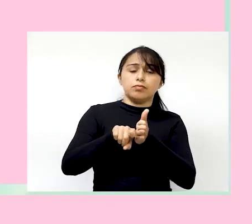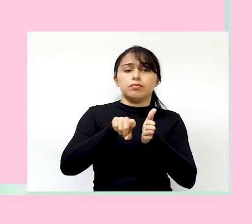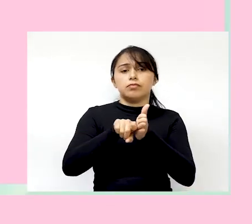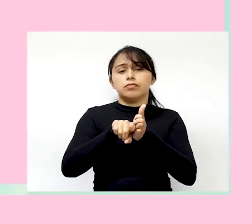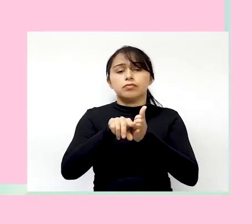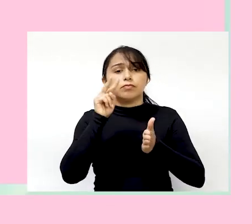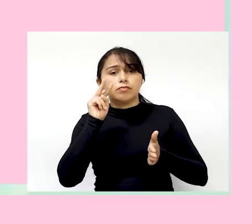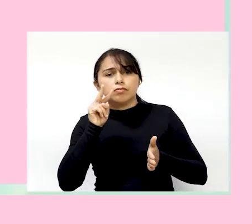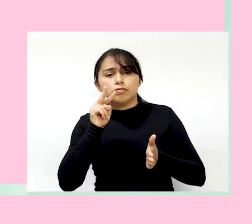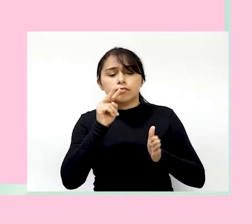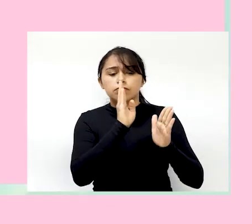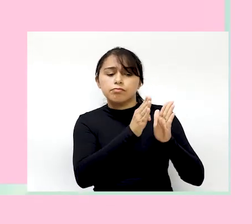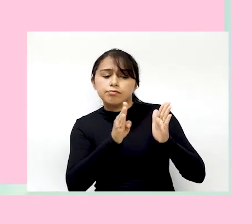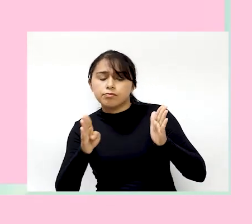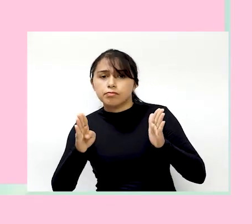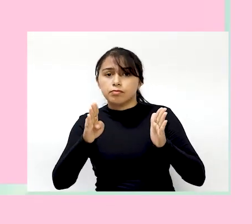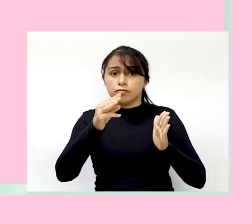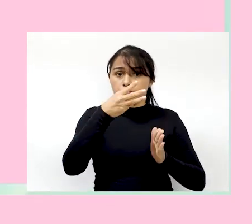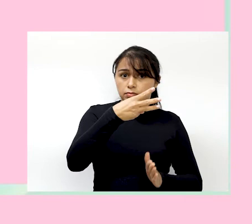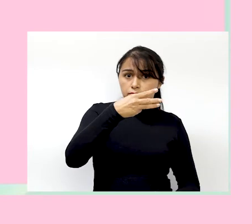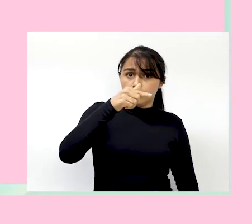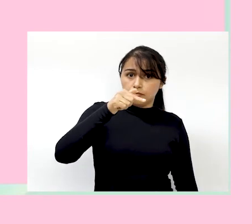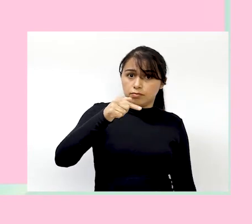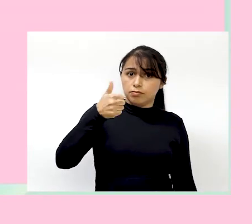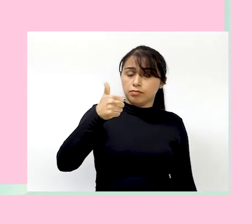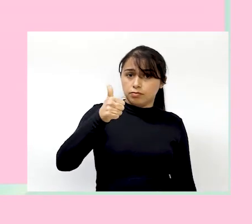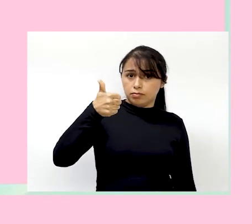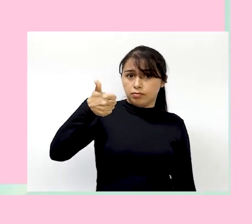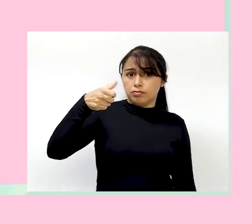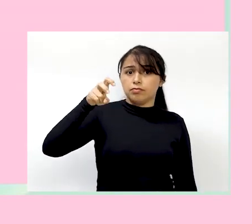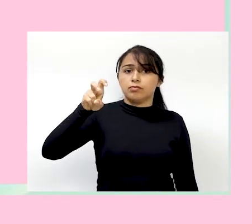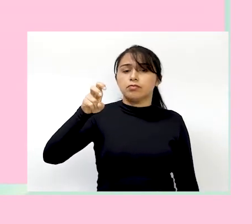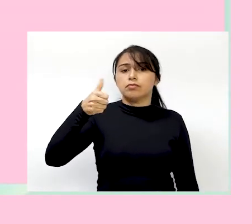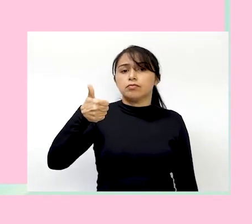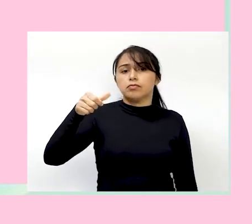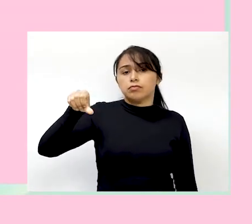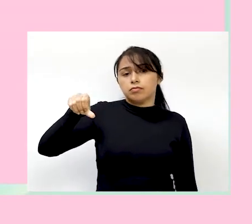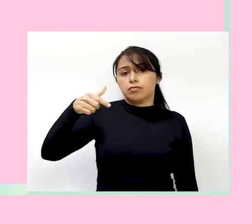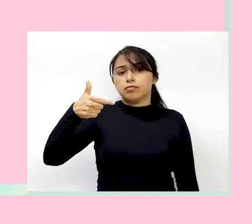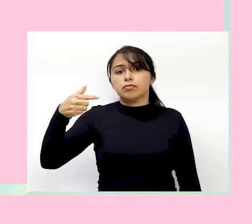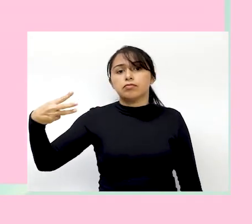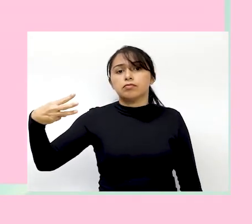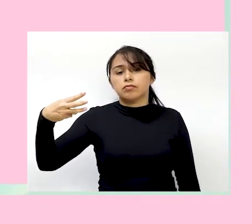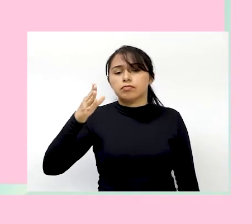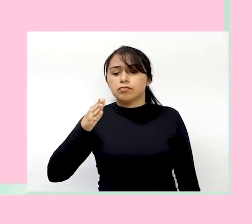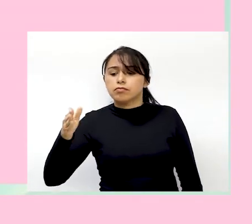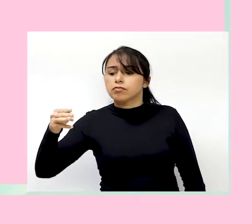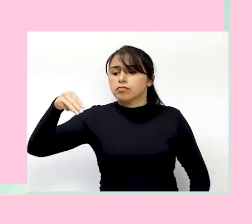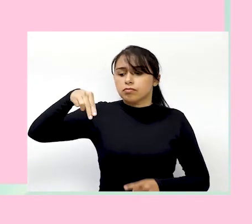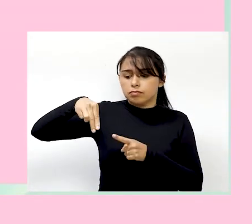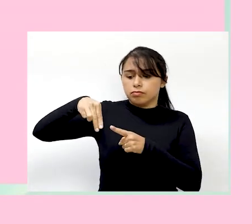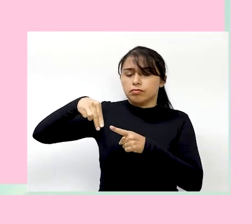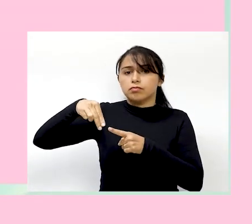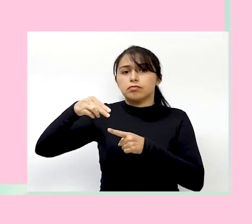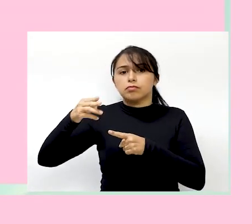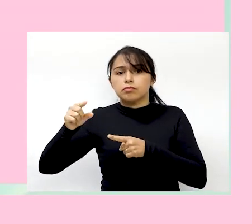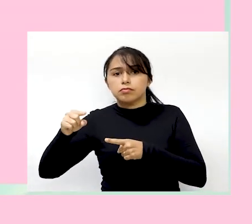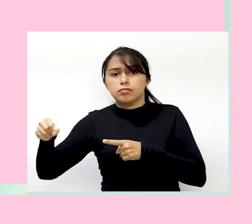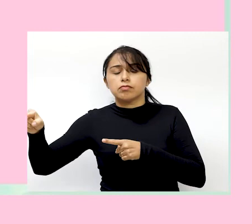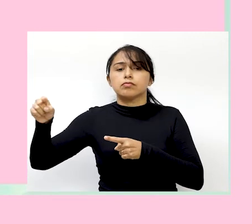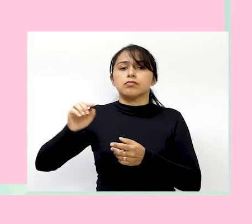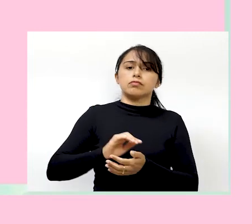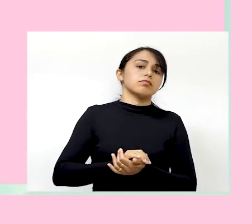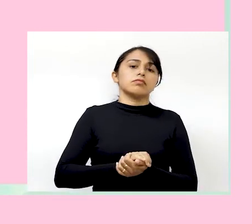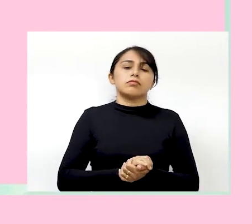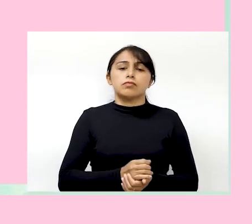Uma próxima questão. Considere a sequência 3, 7, 11, 15, 19, 23. Reticências, N, reticências.